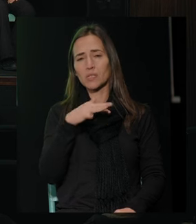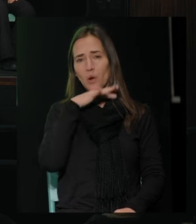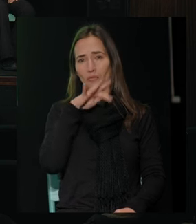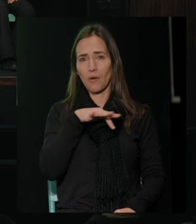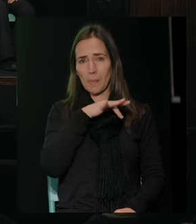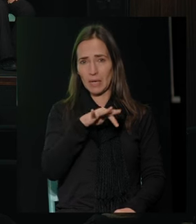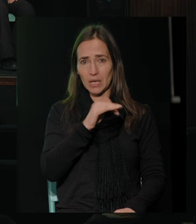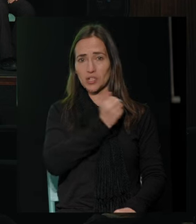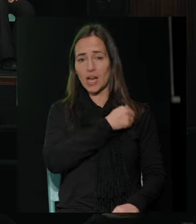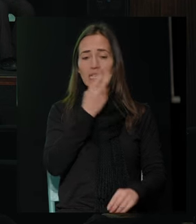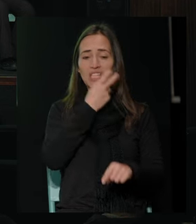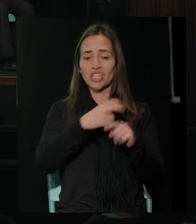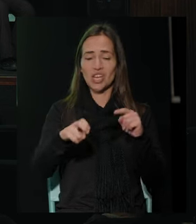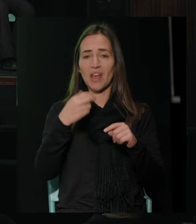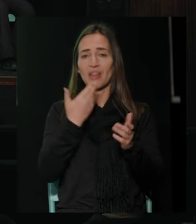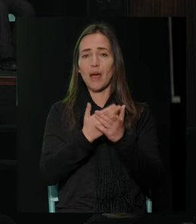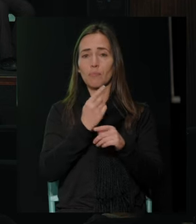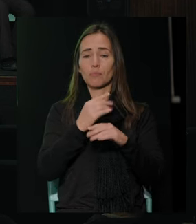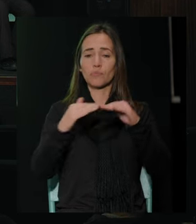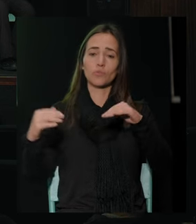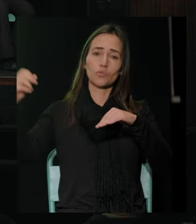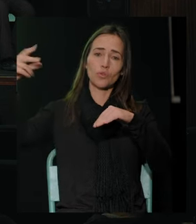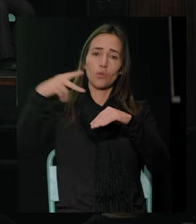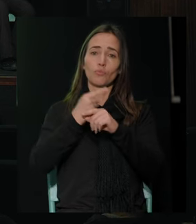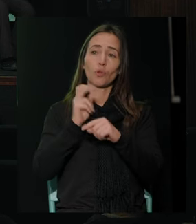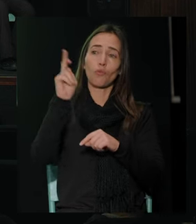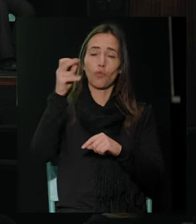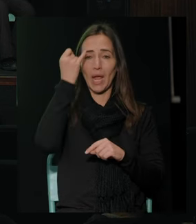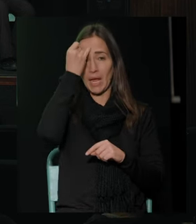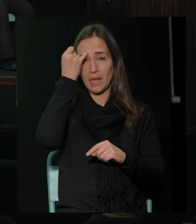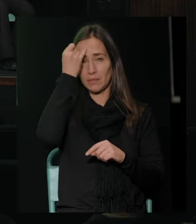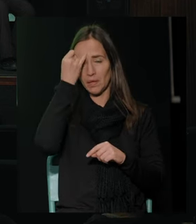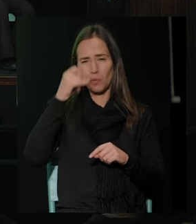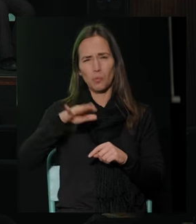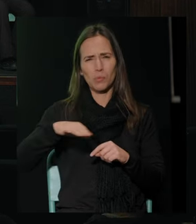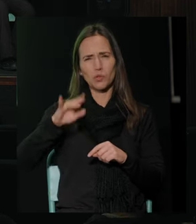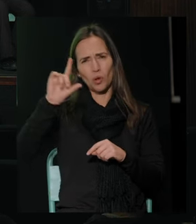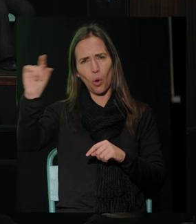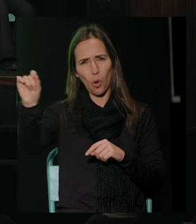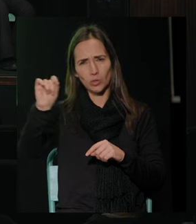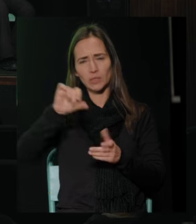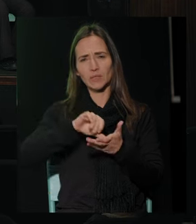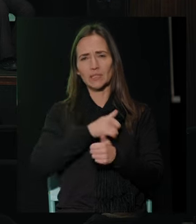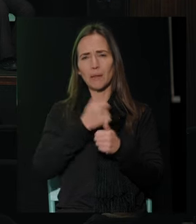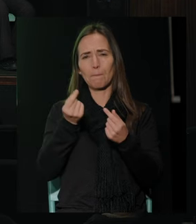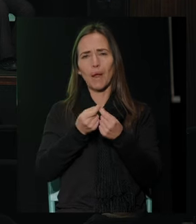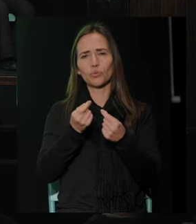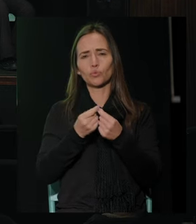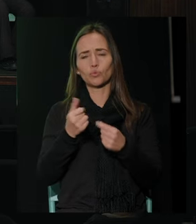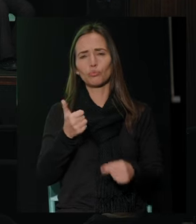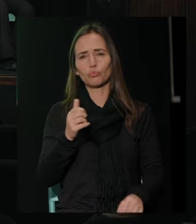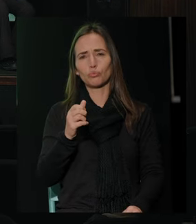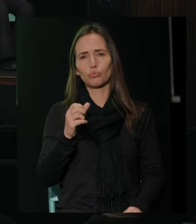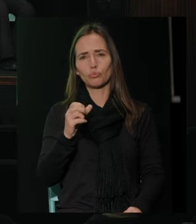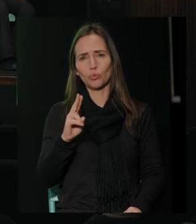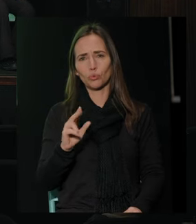em casa através dos painéis solares, não é? Porque eu estive numa aldeia na Índia, numa zona muito remota, já perto do Butão, onde as mulheres